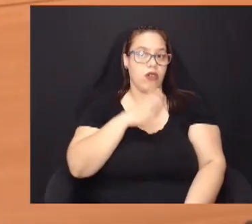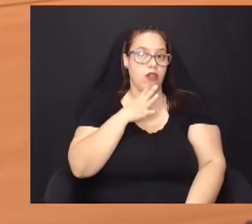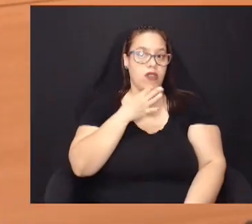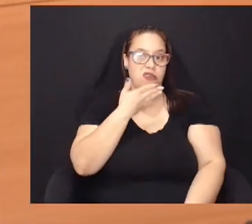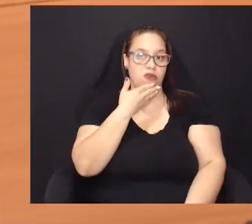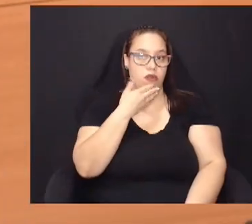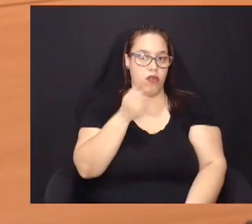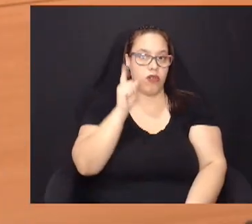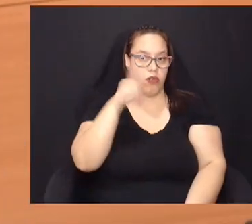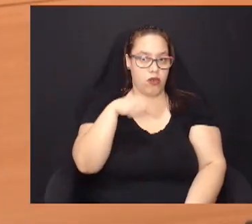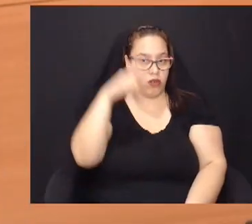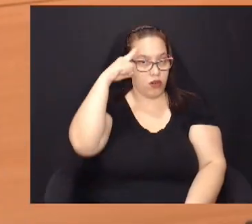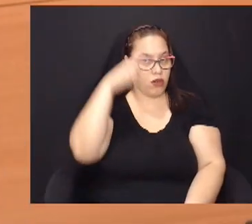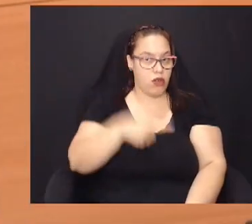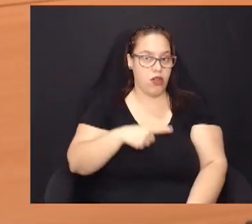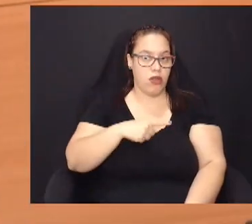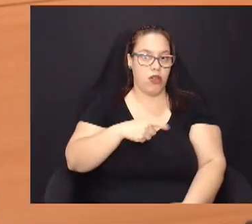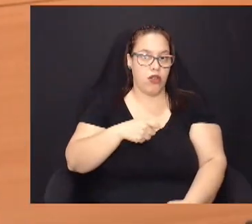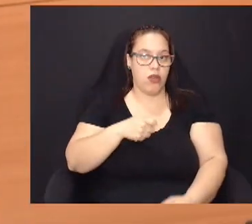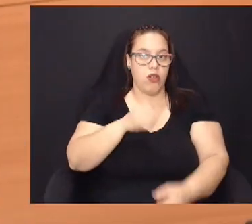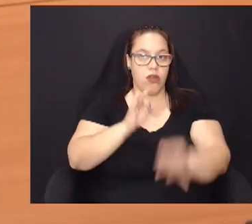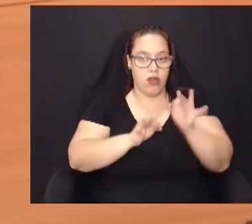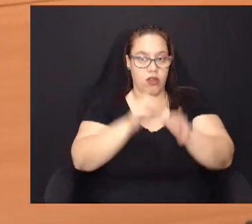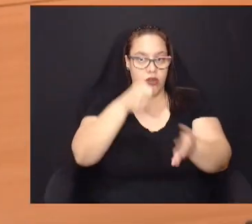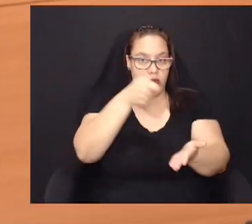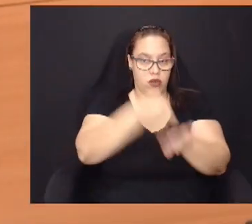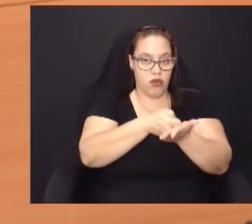essa decisão do juiz com relação à aferição.